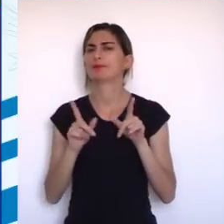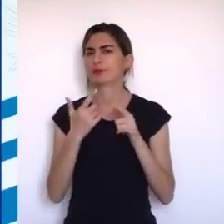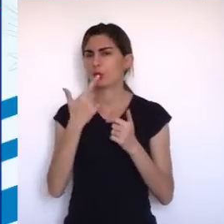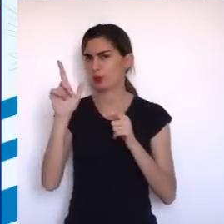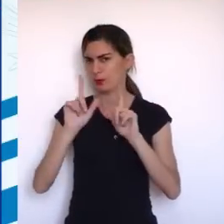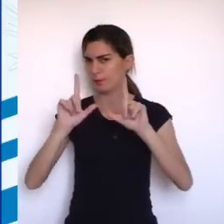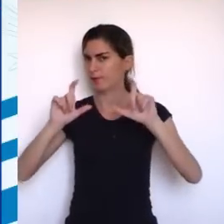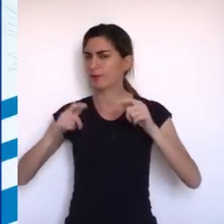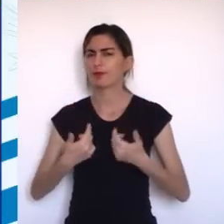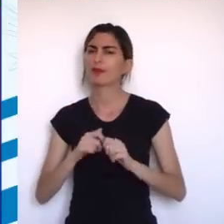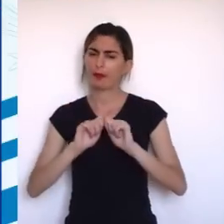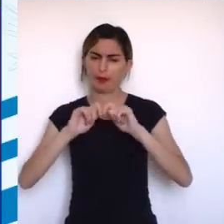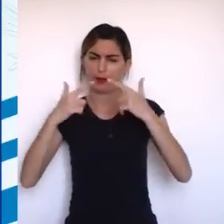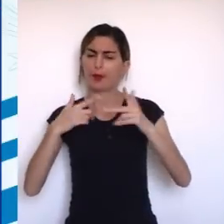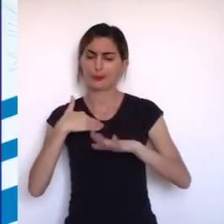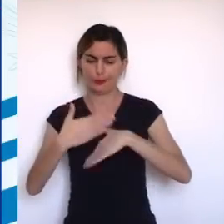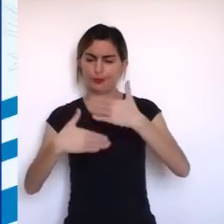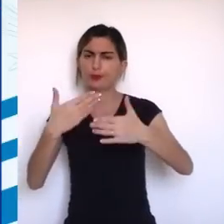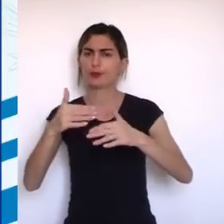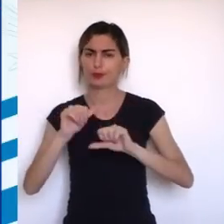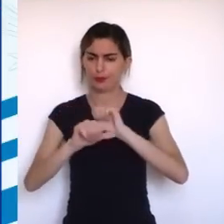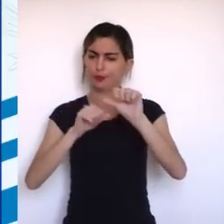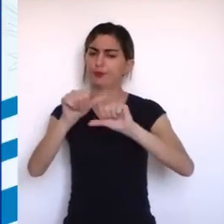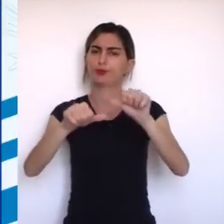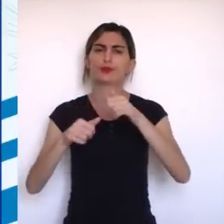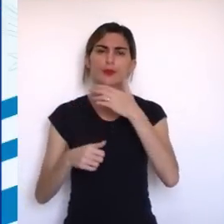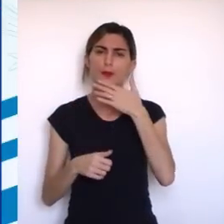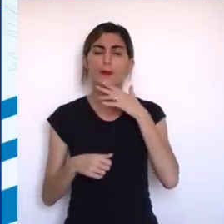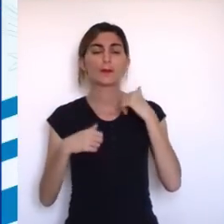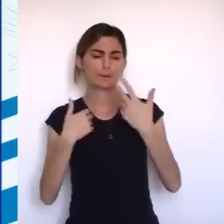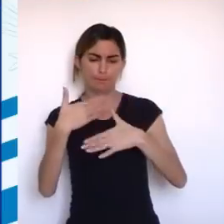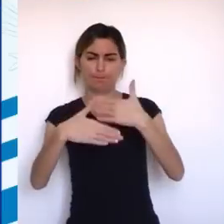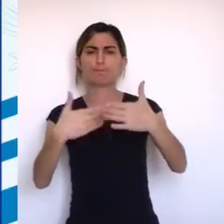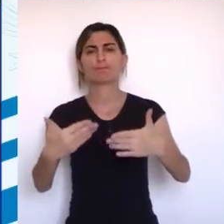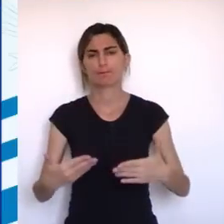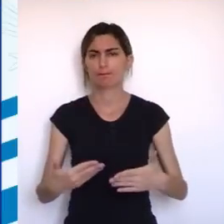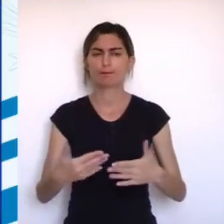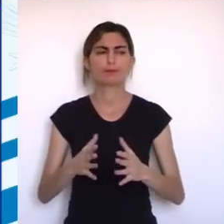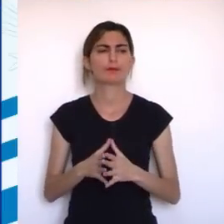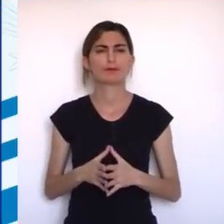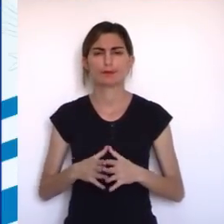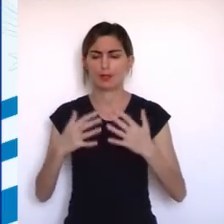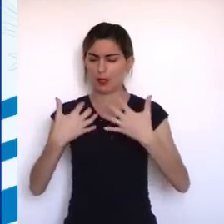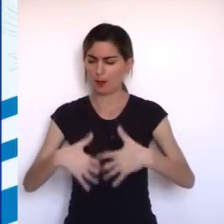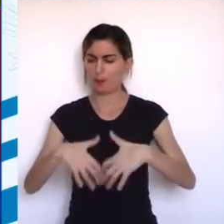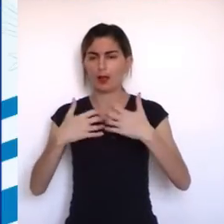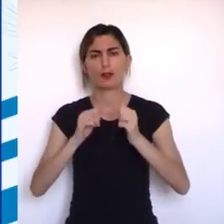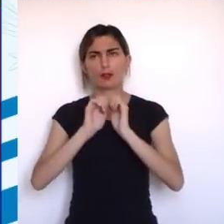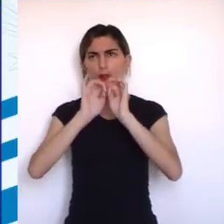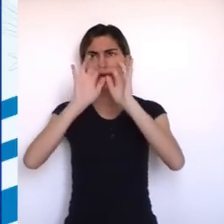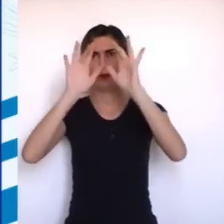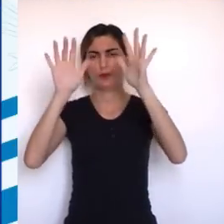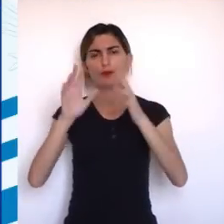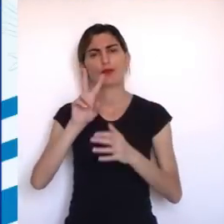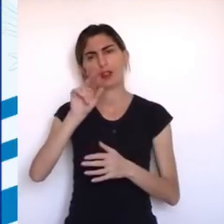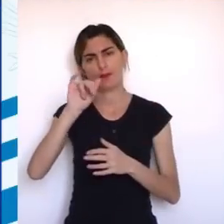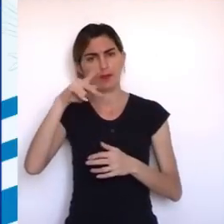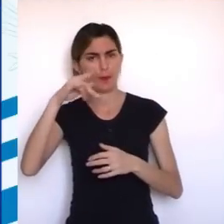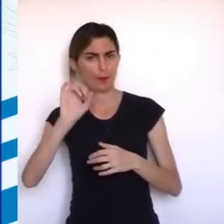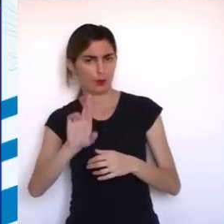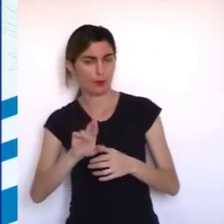é bem diferente da outra imagem. É lógico que houve aí o processo de revolução, houve a evolução da máquina a